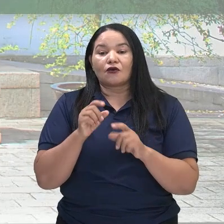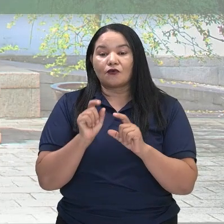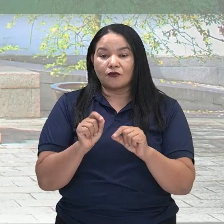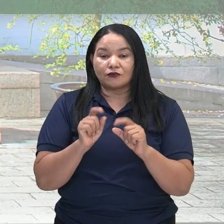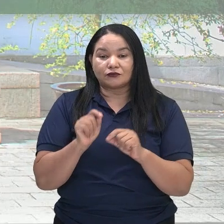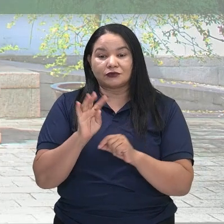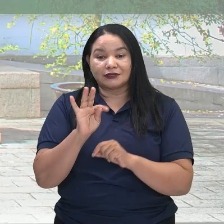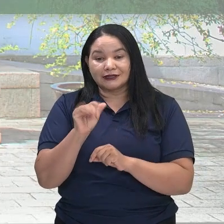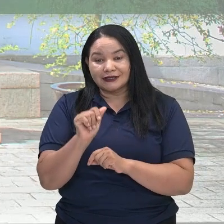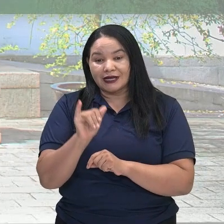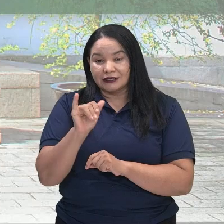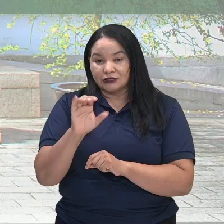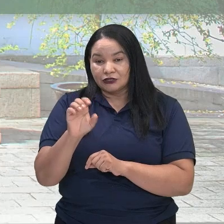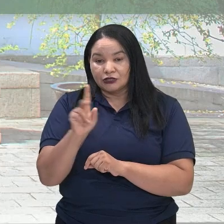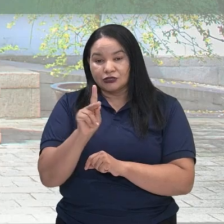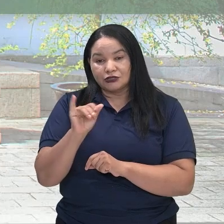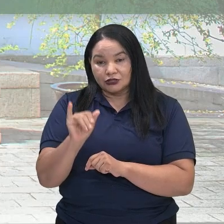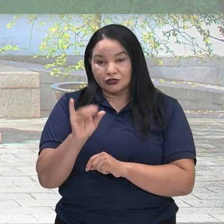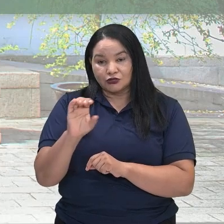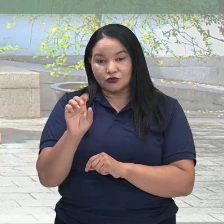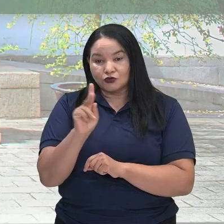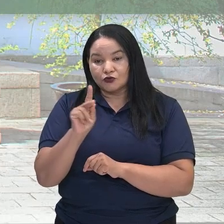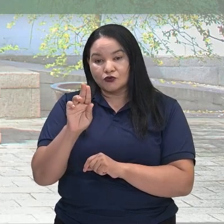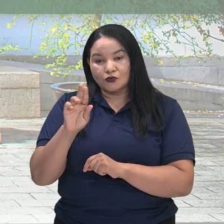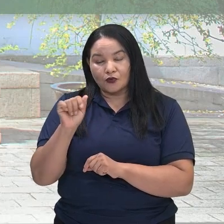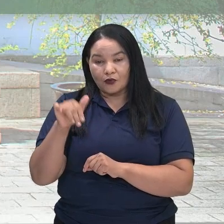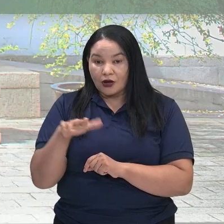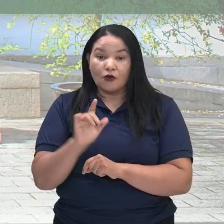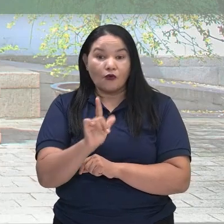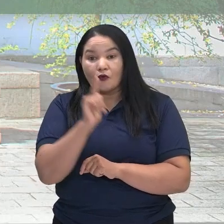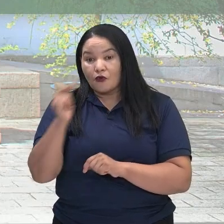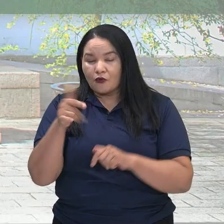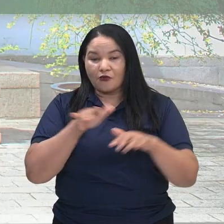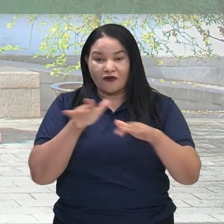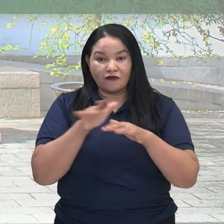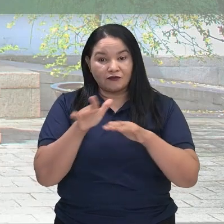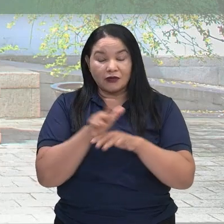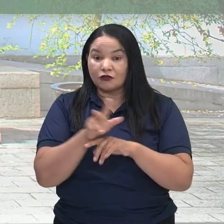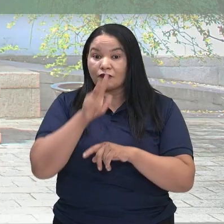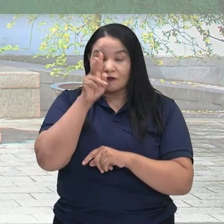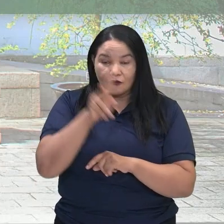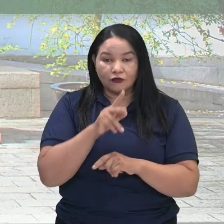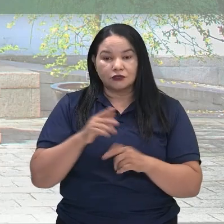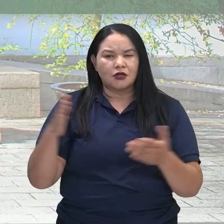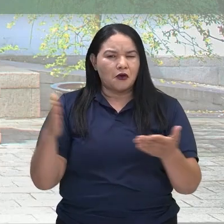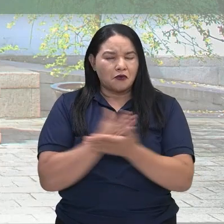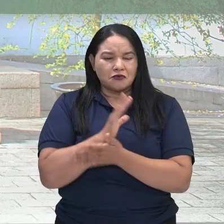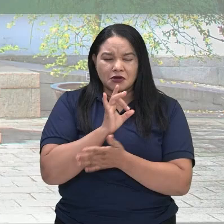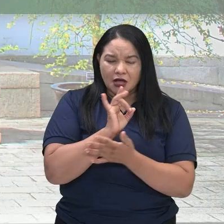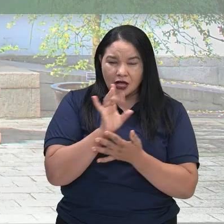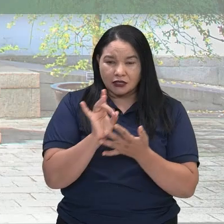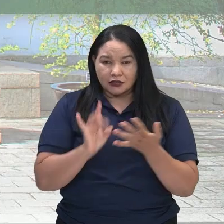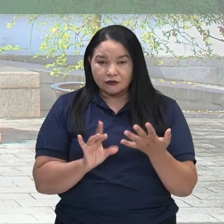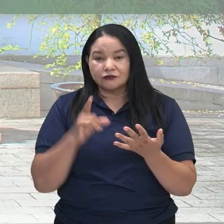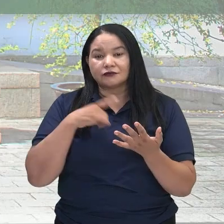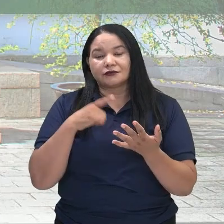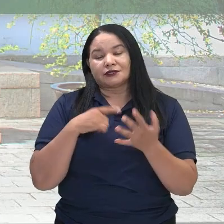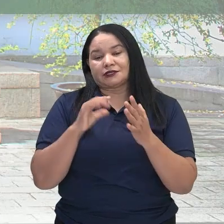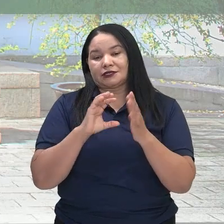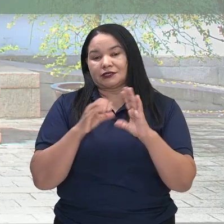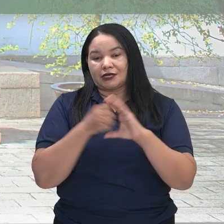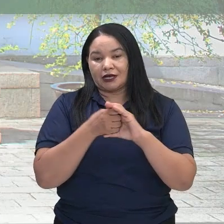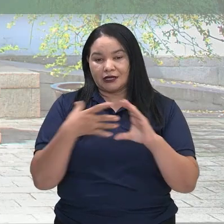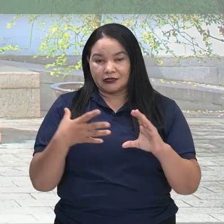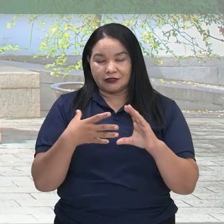os outros mais fortes, né? Então, cada um vai estar ali com as suas próprias características.